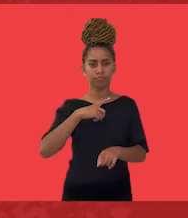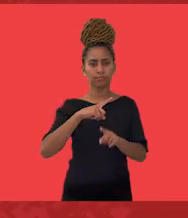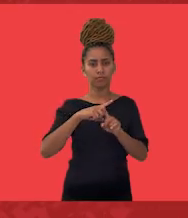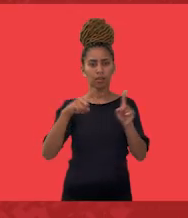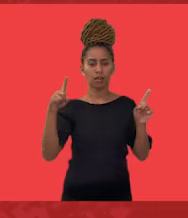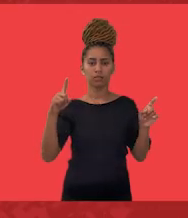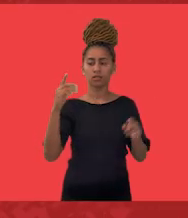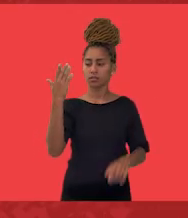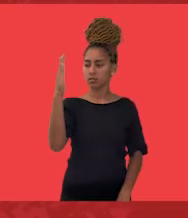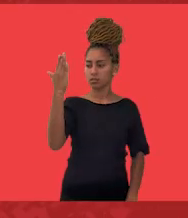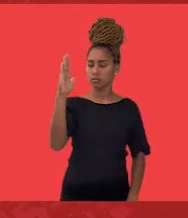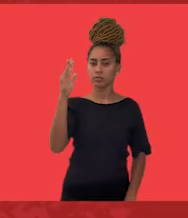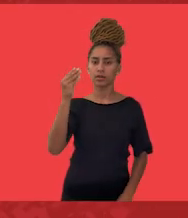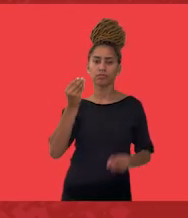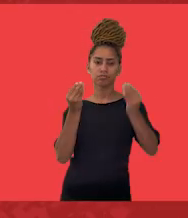por toda a vida,